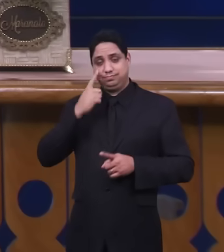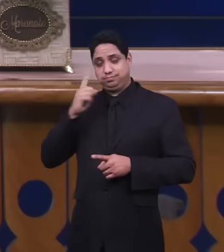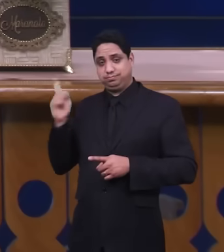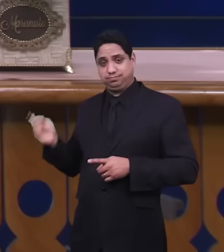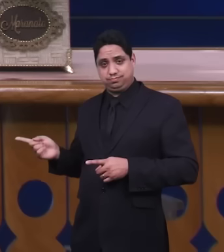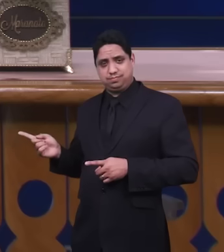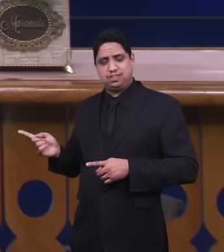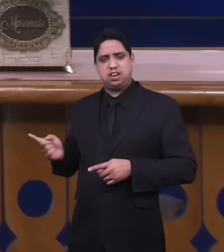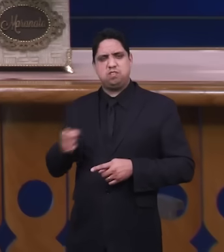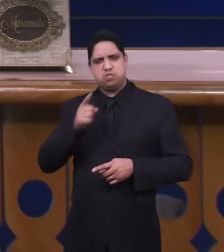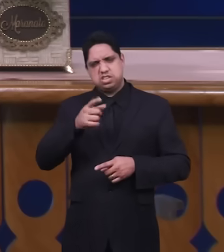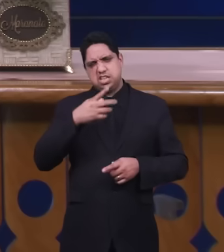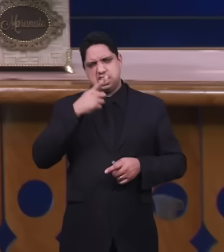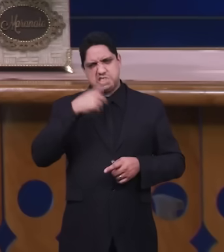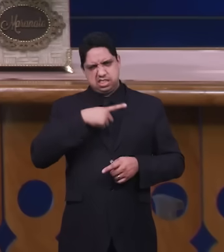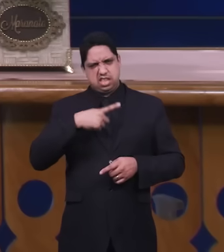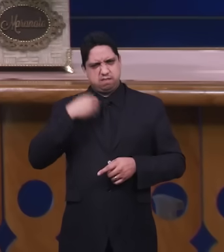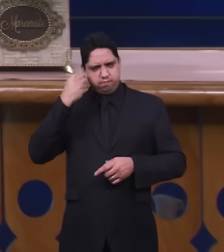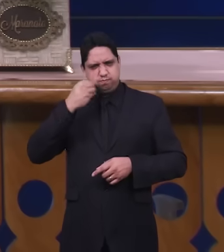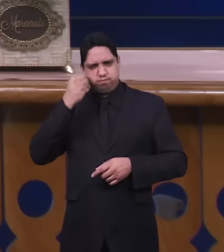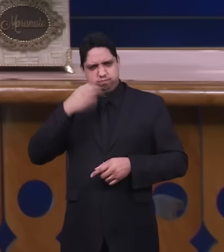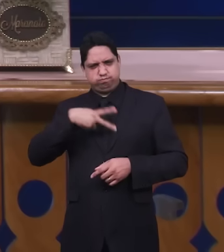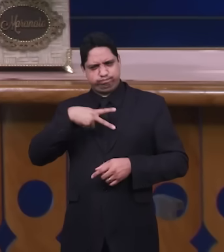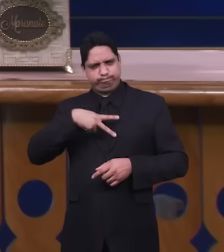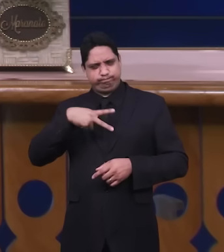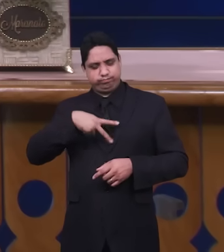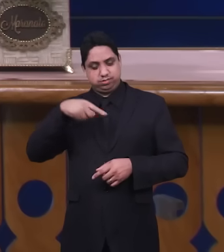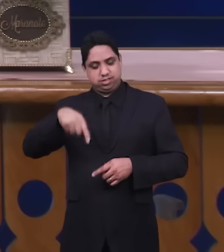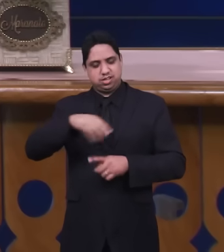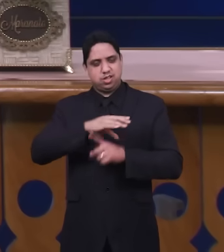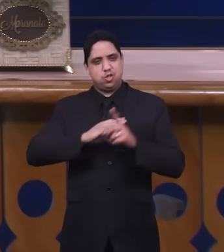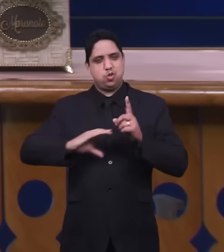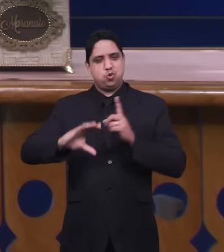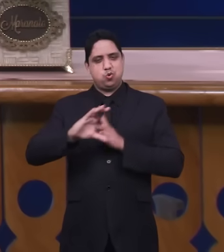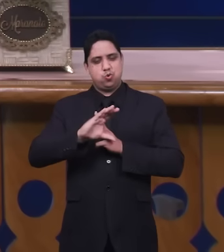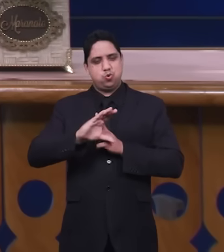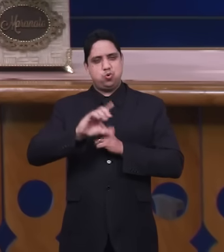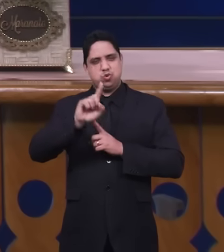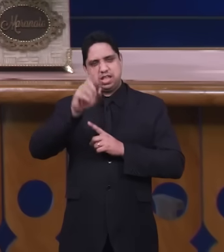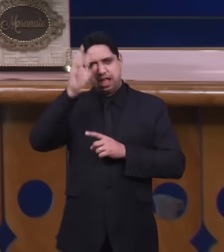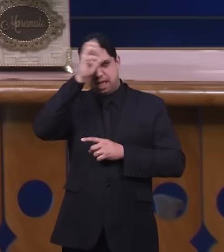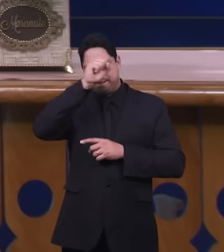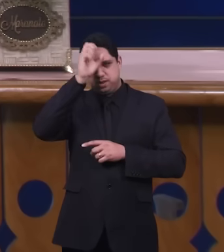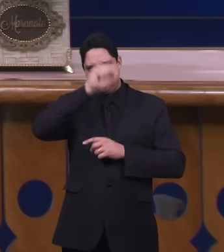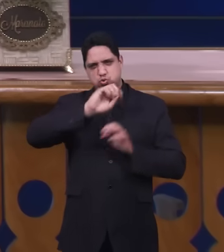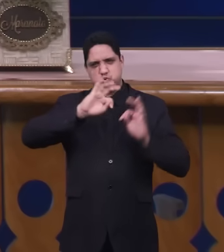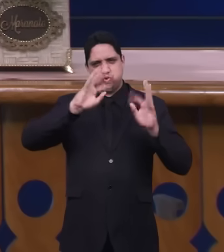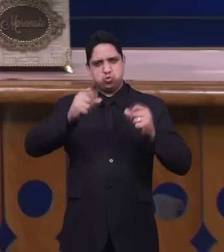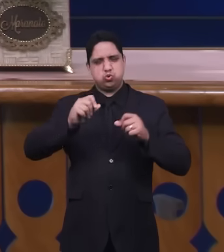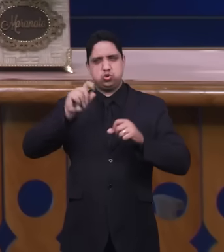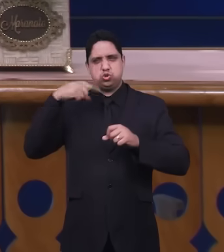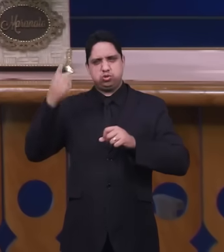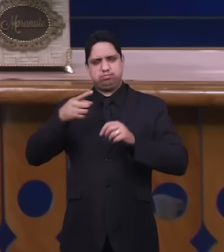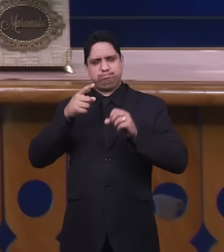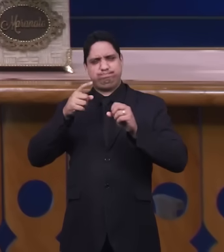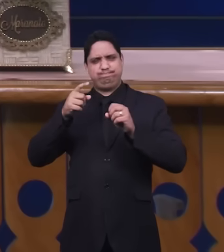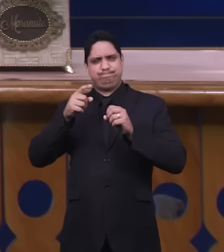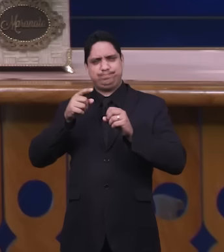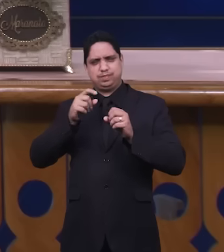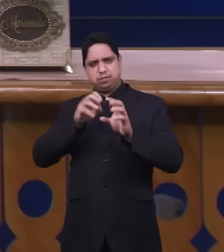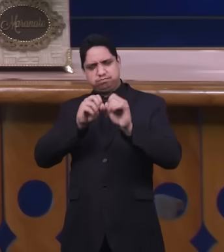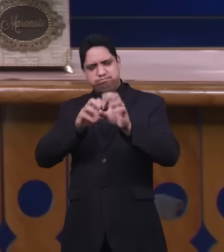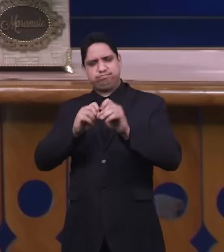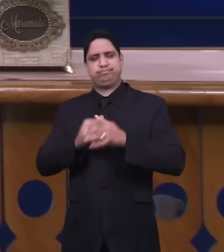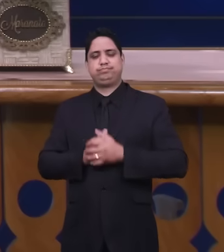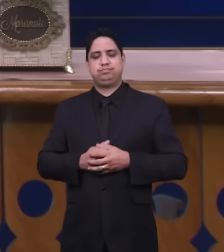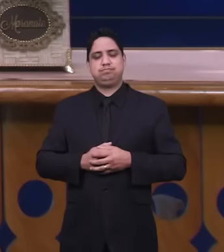antes de encerrarmos, queremos dizer o seguinte, se você teve uma experiência nesse culto, se aquilo que você aprendeu, aquilo que foi ensinado, aquilo que